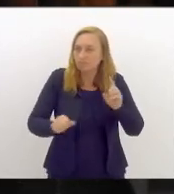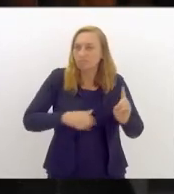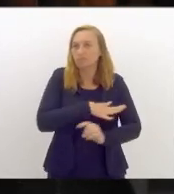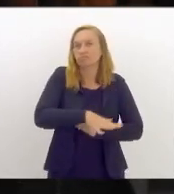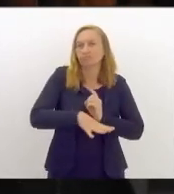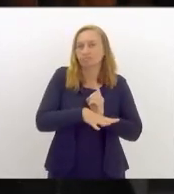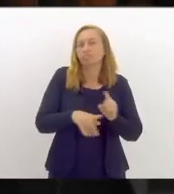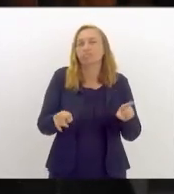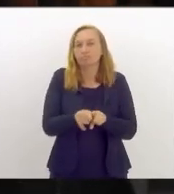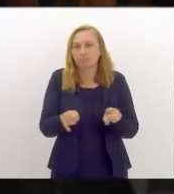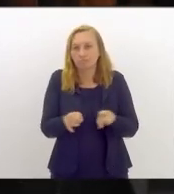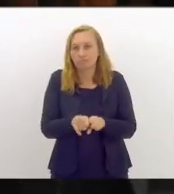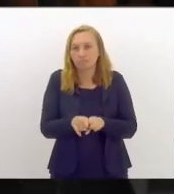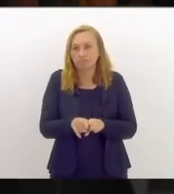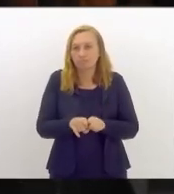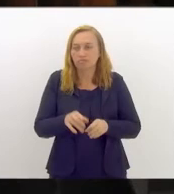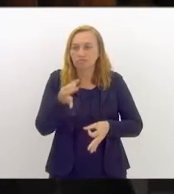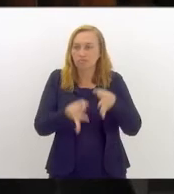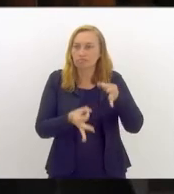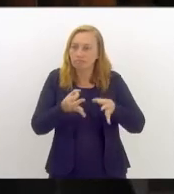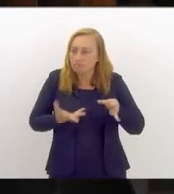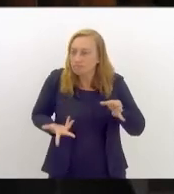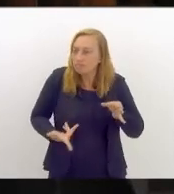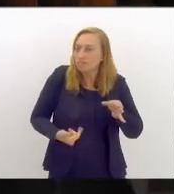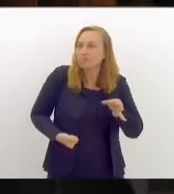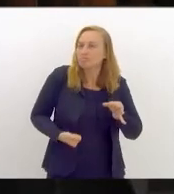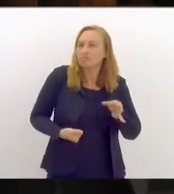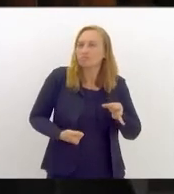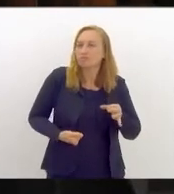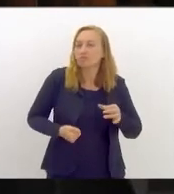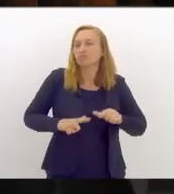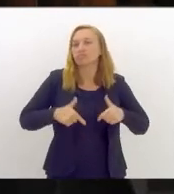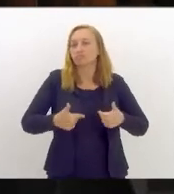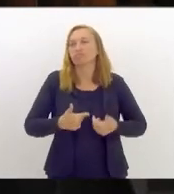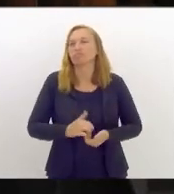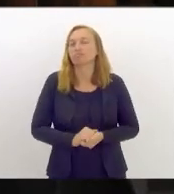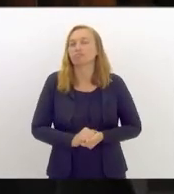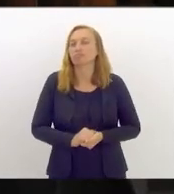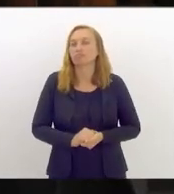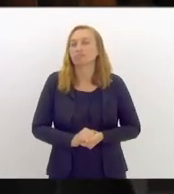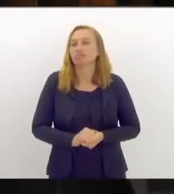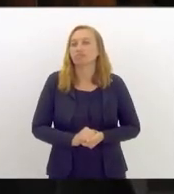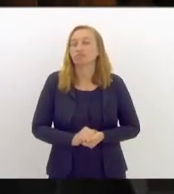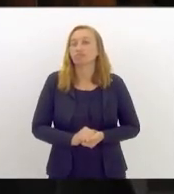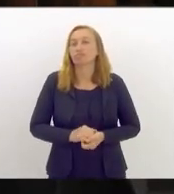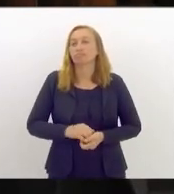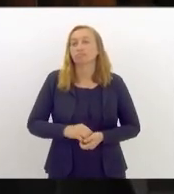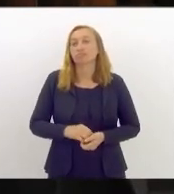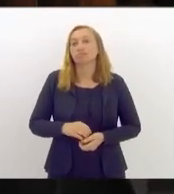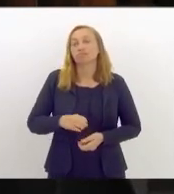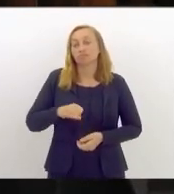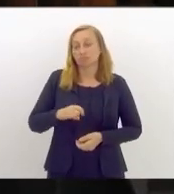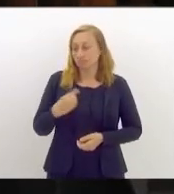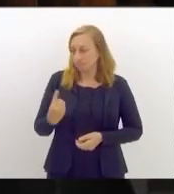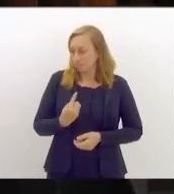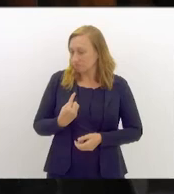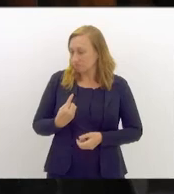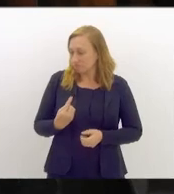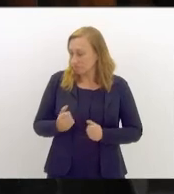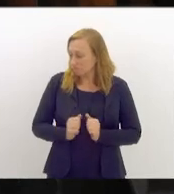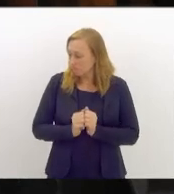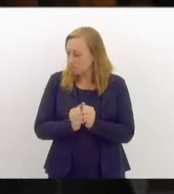e também na garantia de uma Justiça eficiente e Operativa ai de nós se não fosse vossa atuação